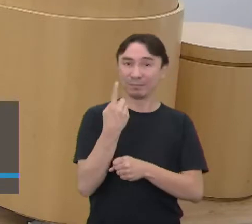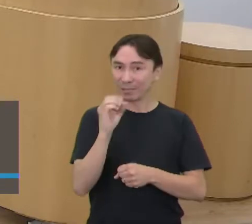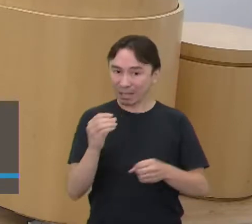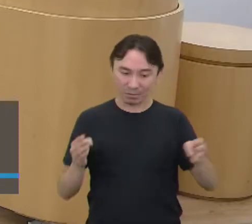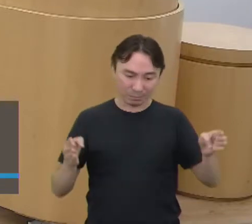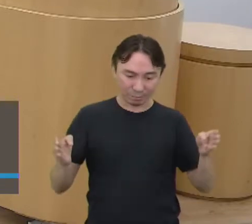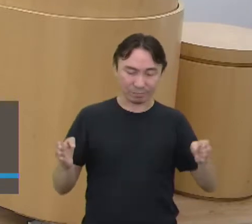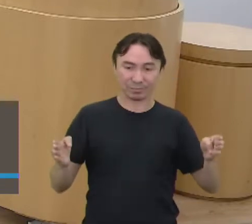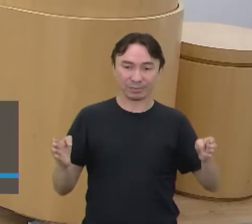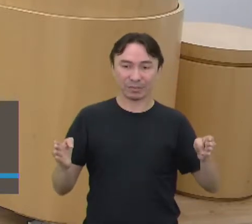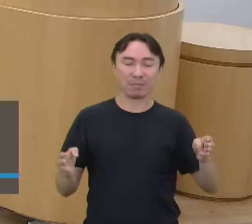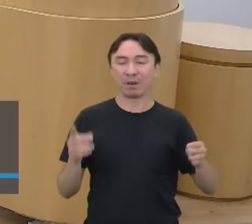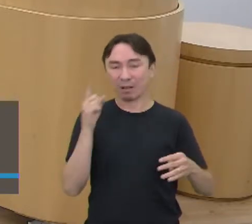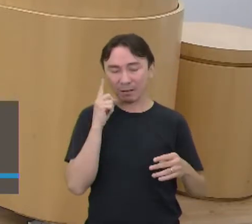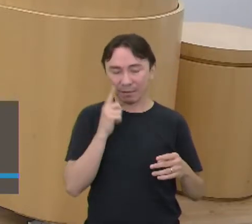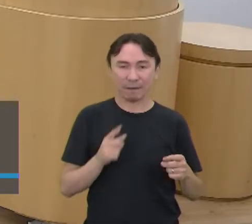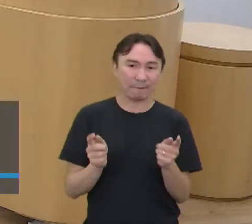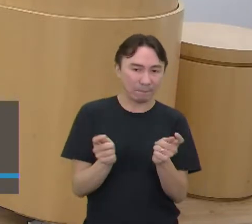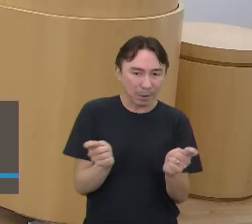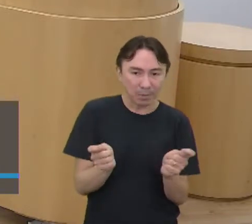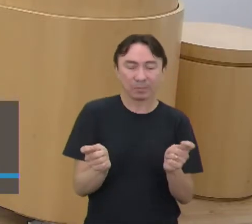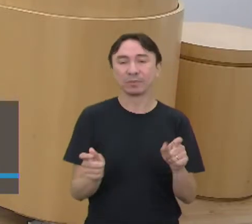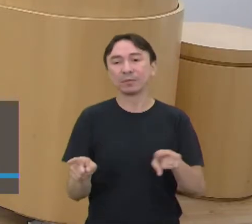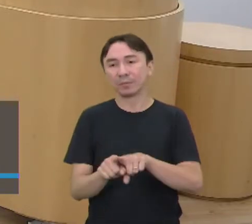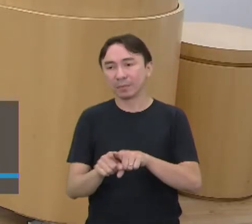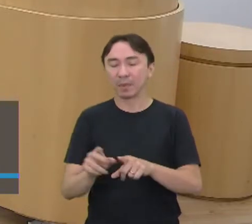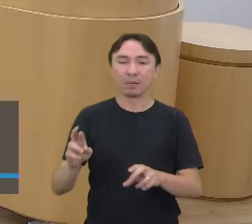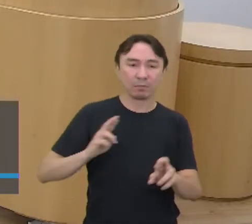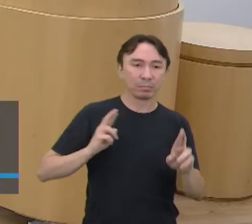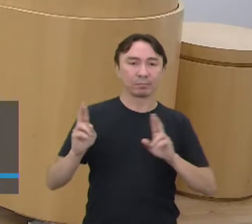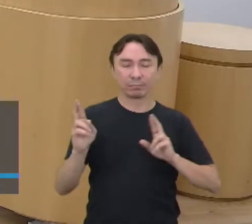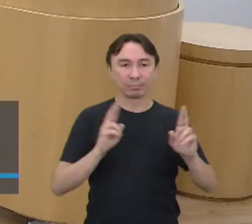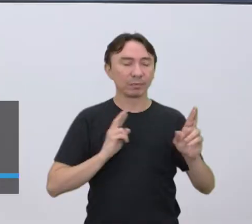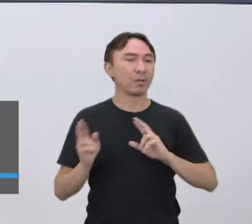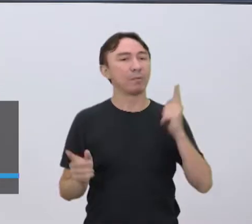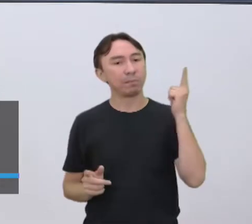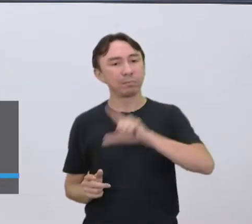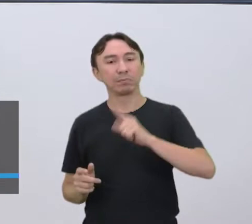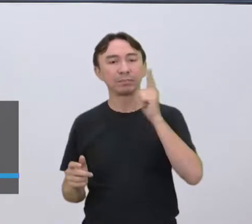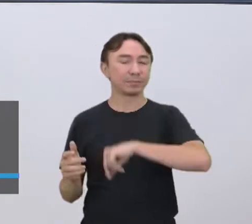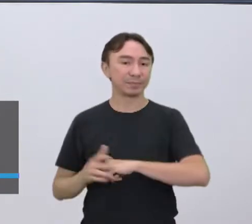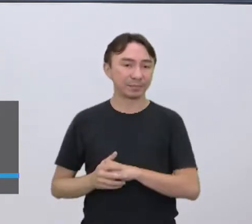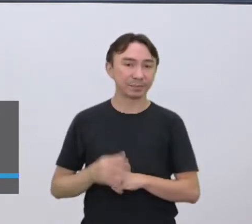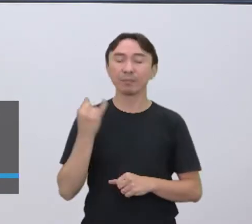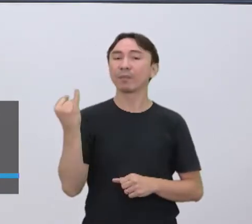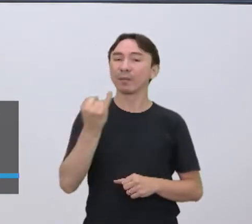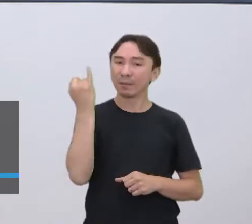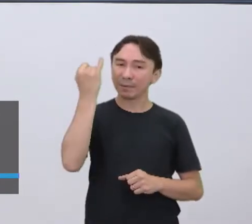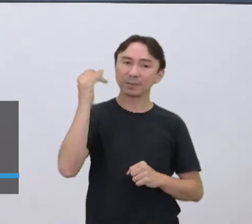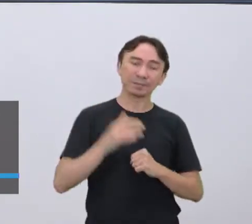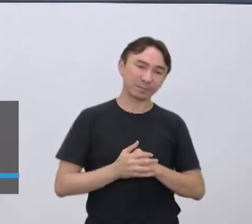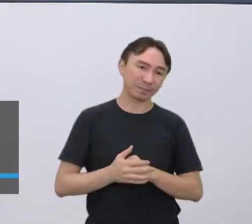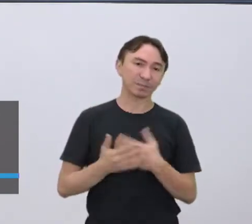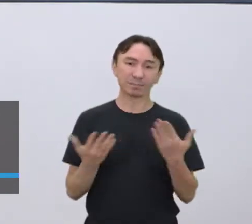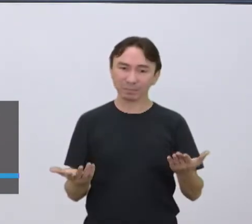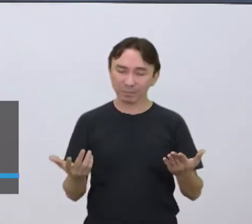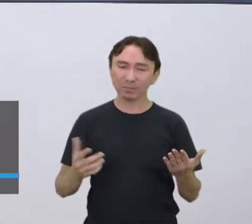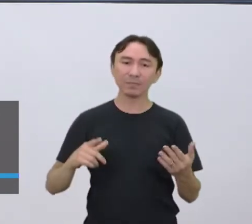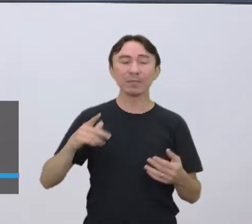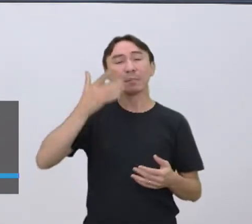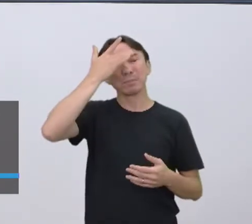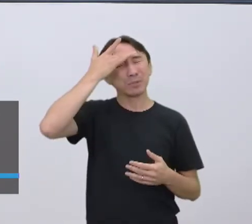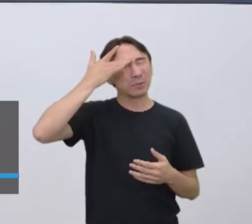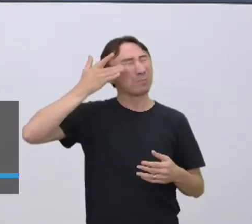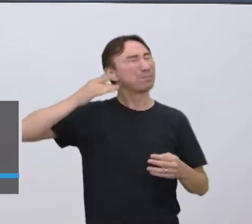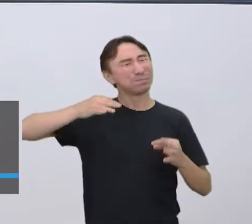ter uma boa resposta, né? É verdade. Importante demais, né? Porque você analisa aí, no caso do censo demográfico brasileiro, toda a população